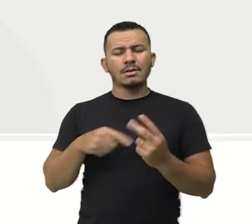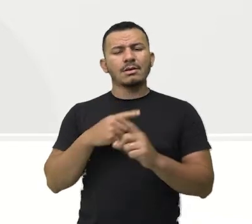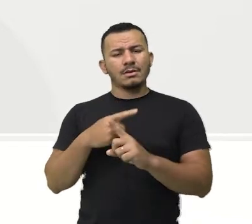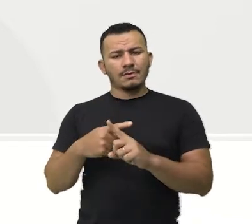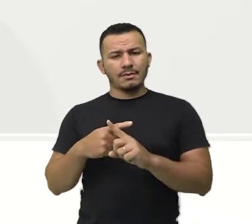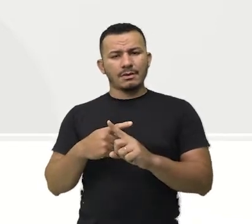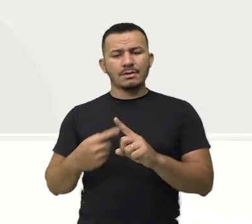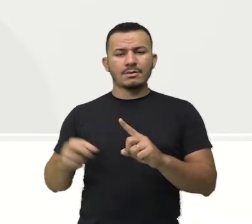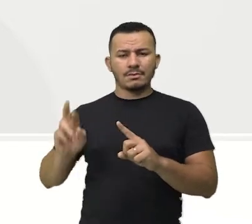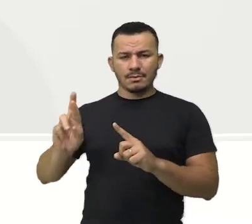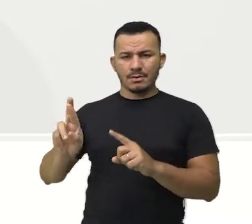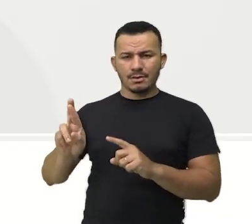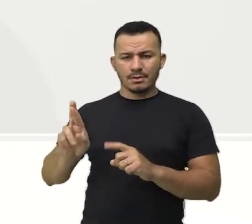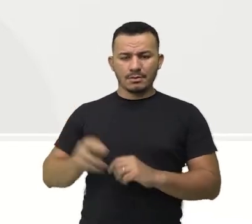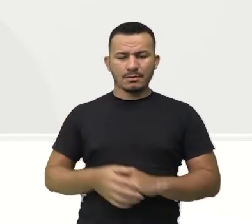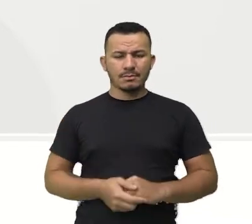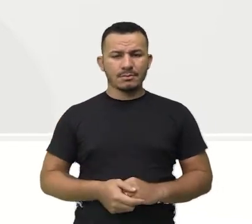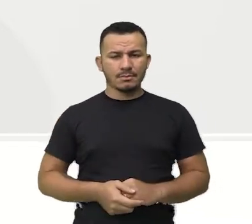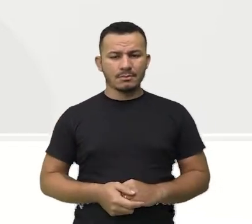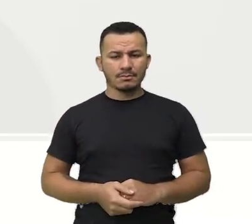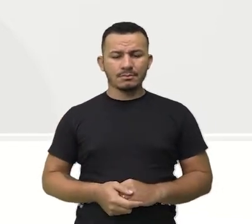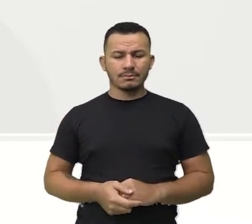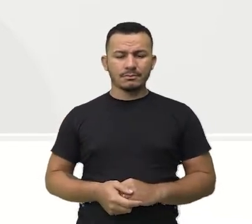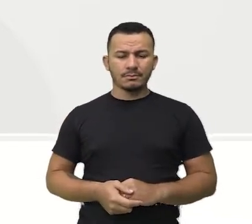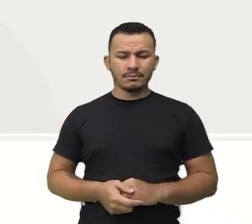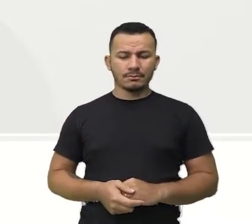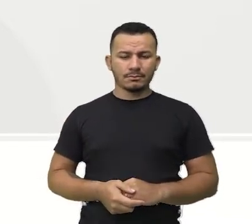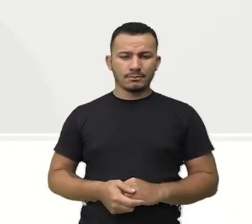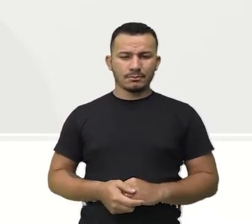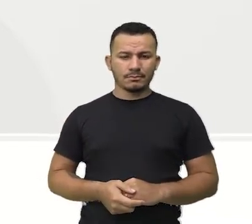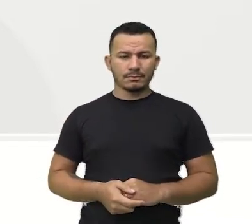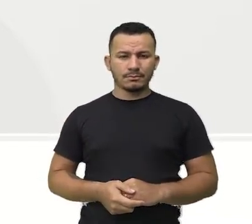2π vezes o raio.